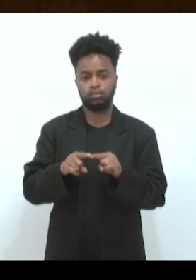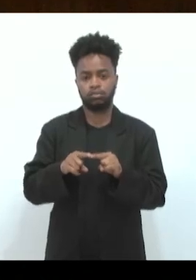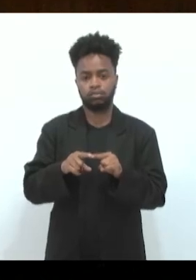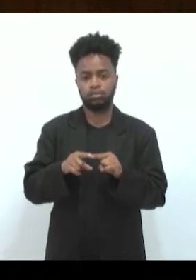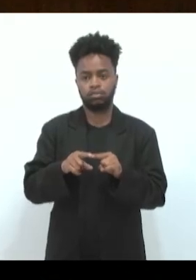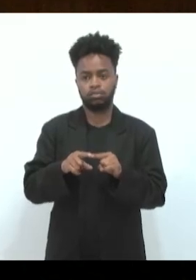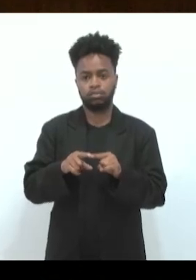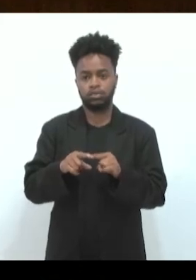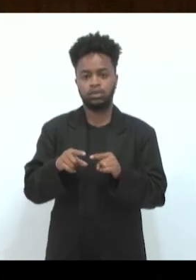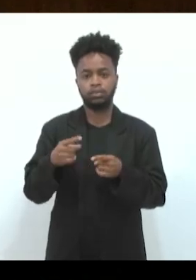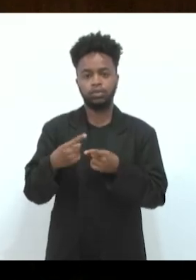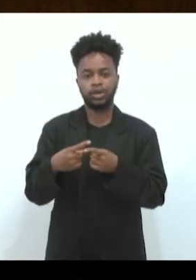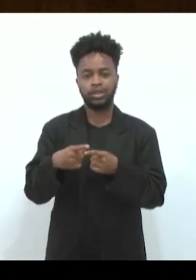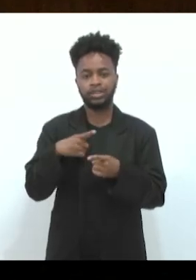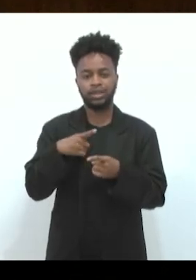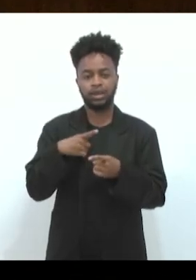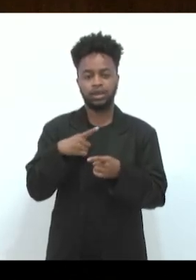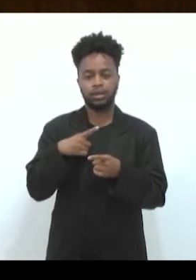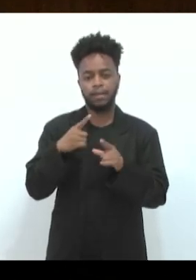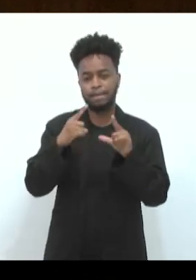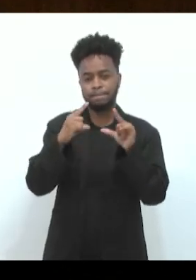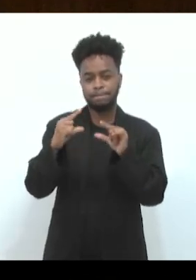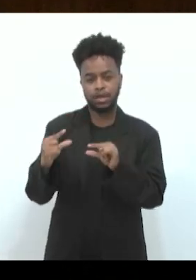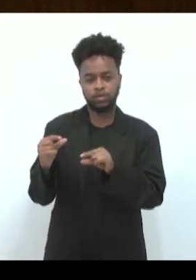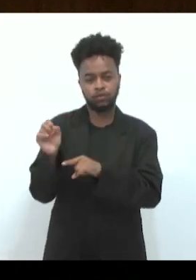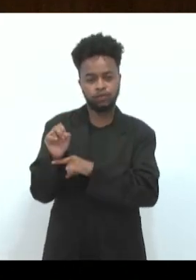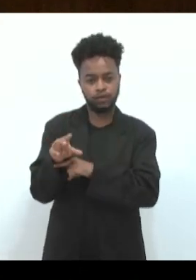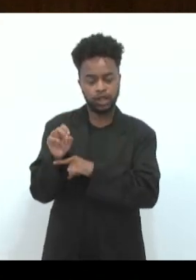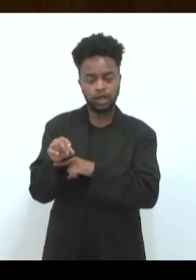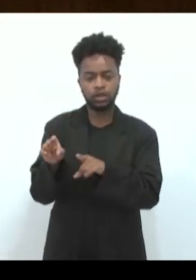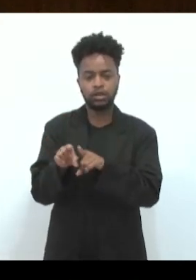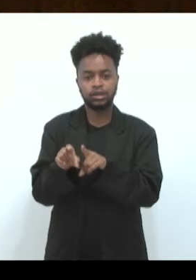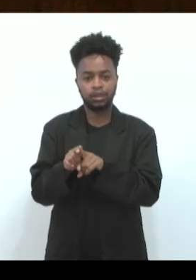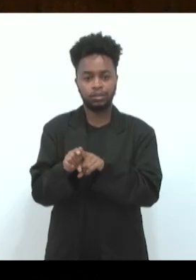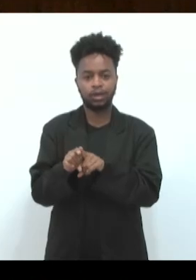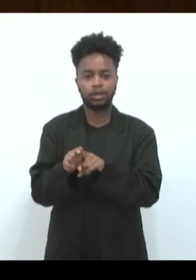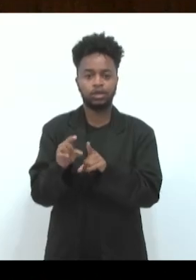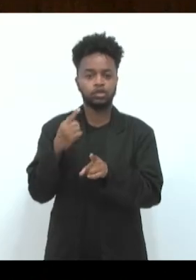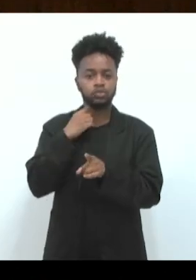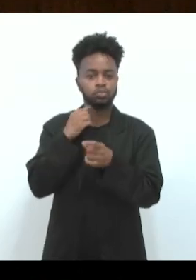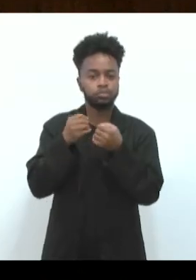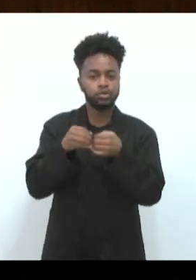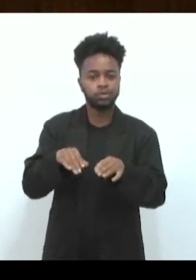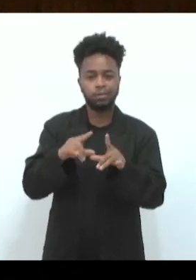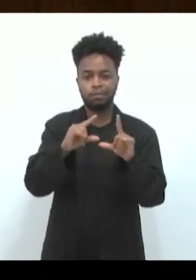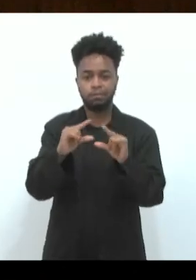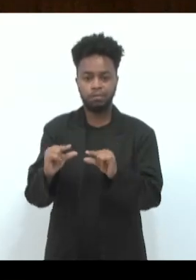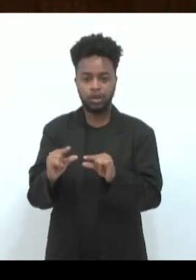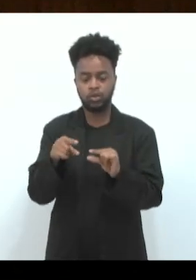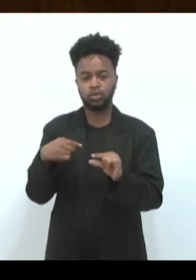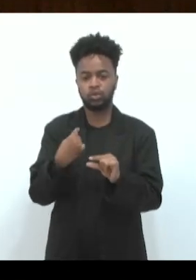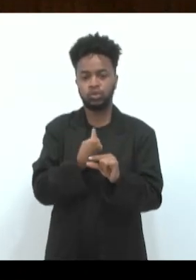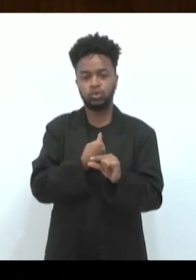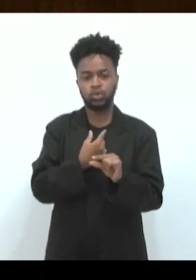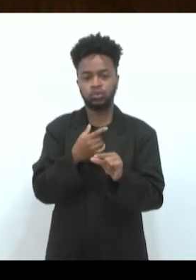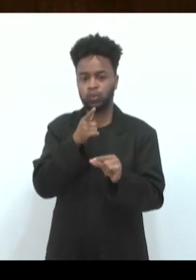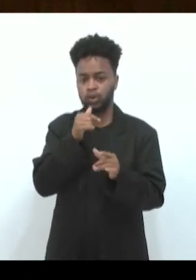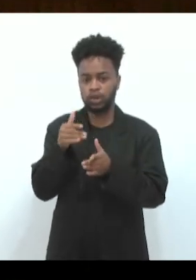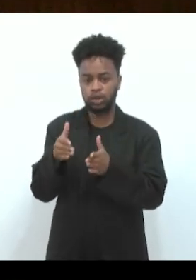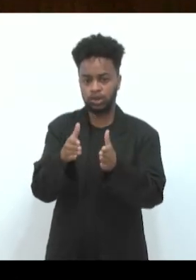consomem menos agrotóxico, envenenam menos os nossos mananciais, os nossos agricultores, e tem